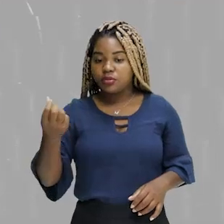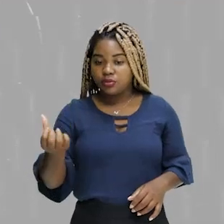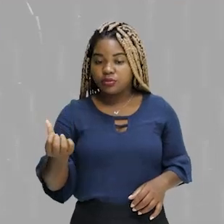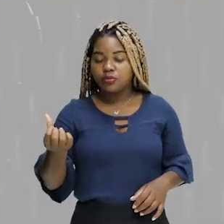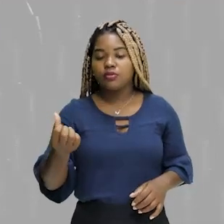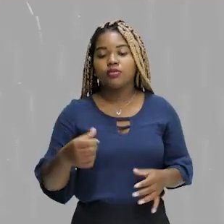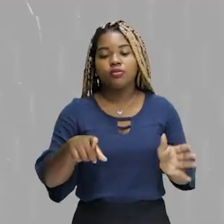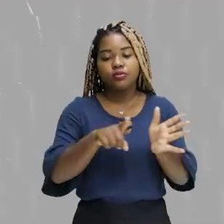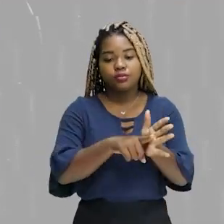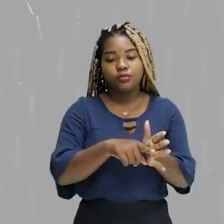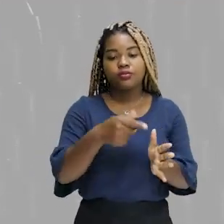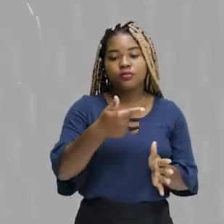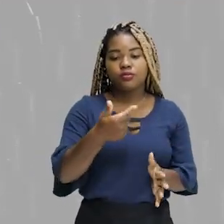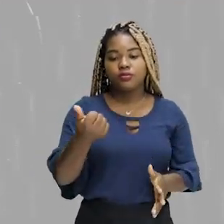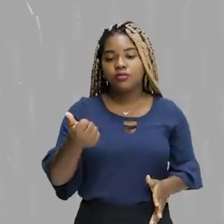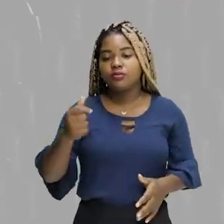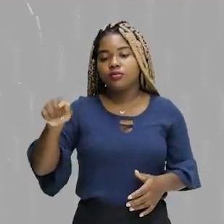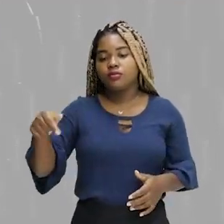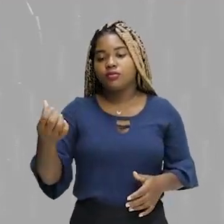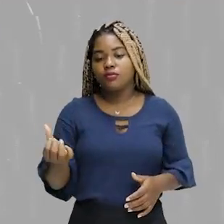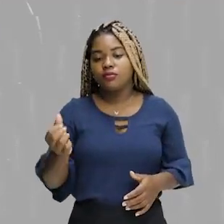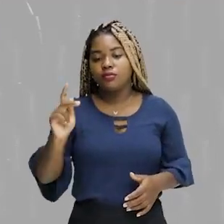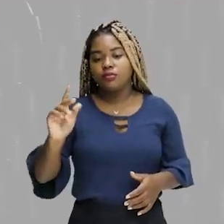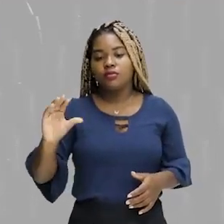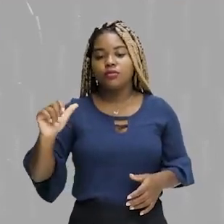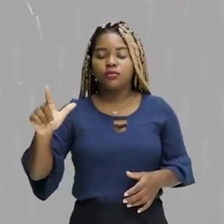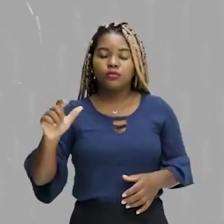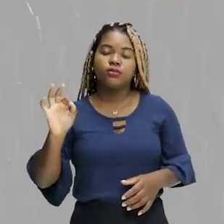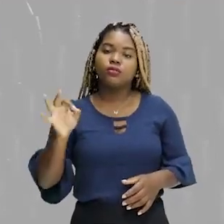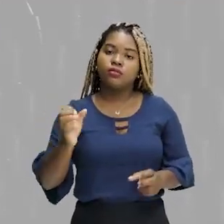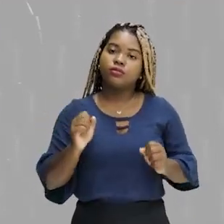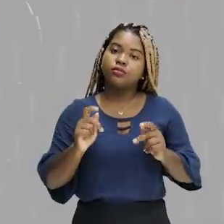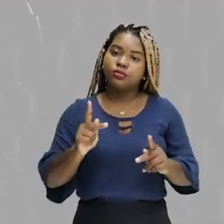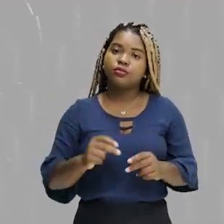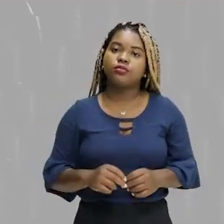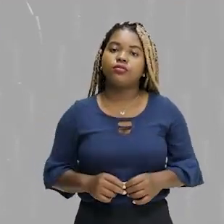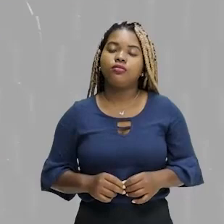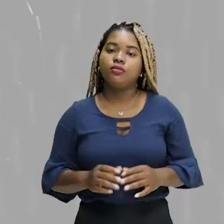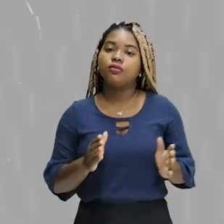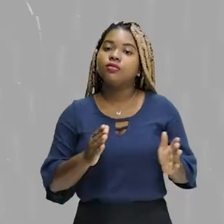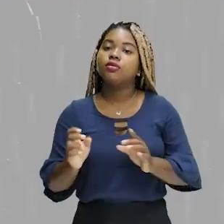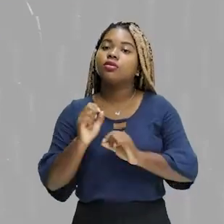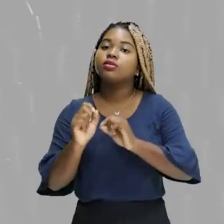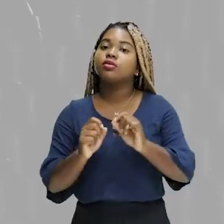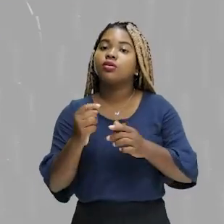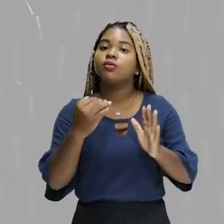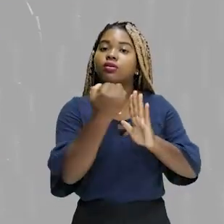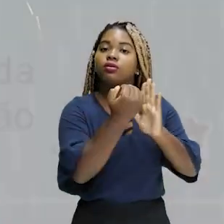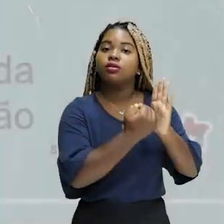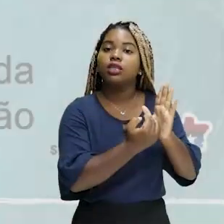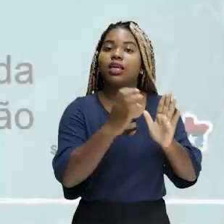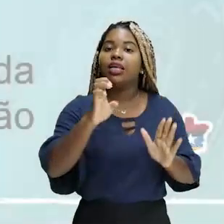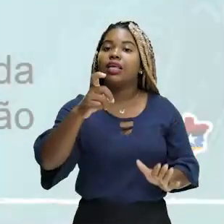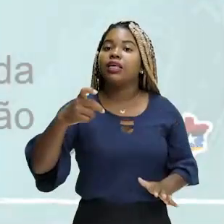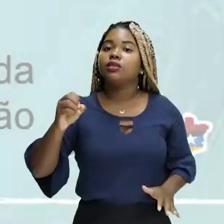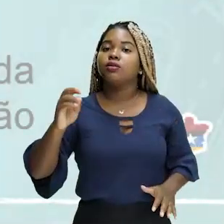menos 21,6 quilocalorias. Show? O processo é um processo exotérmico.